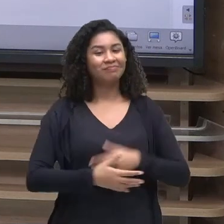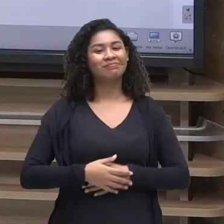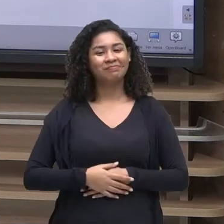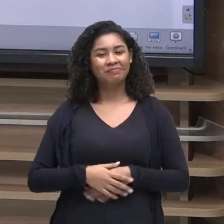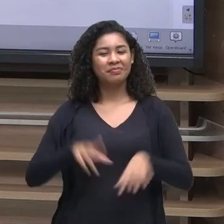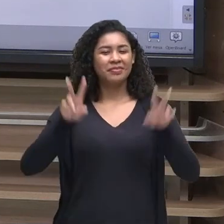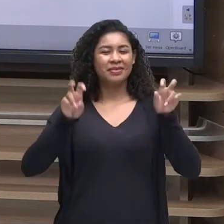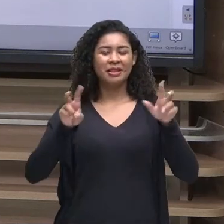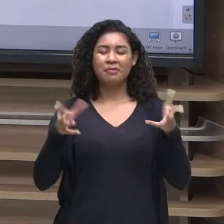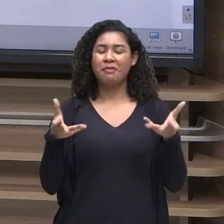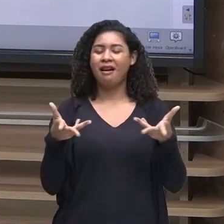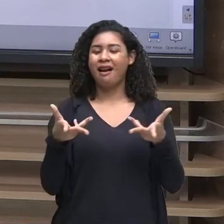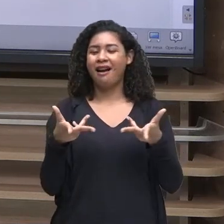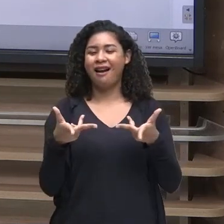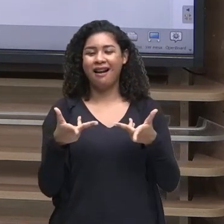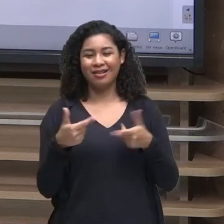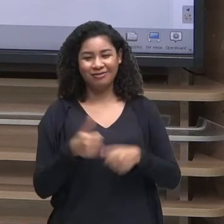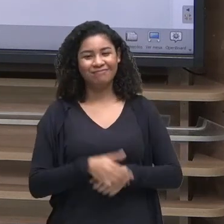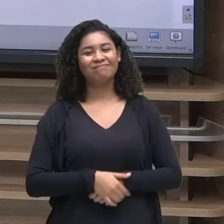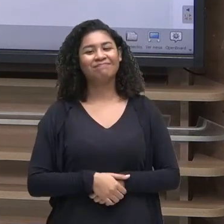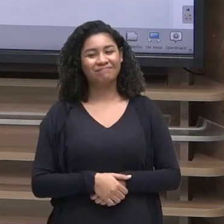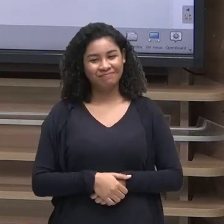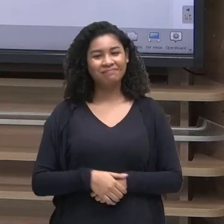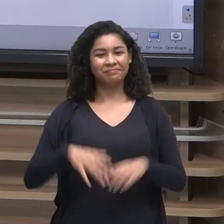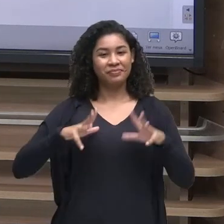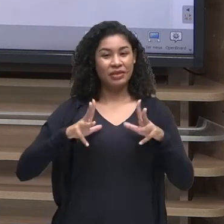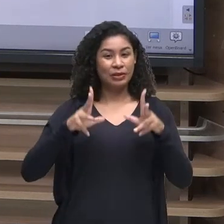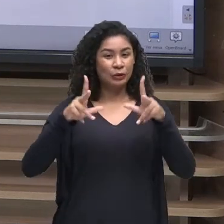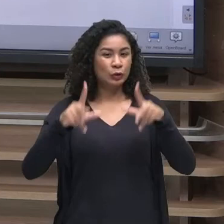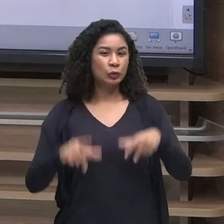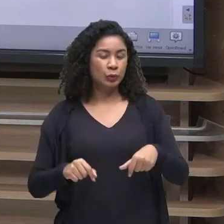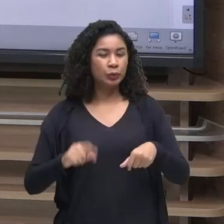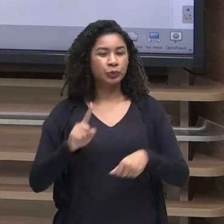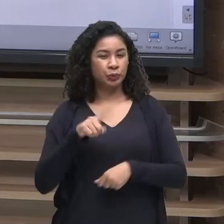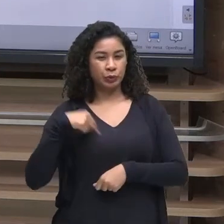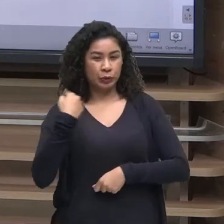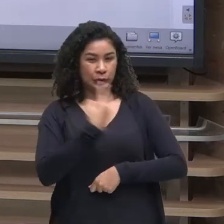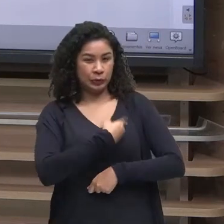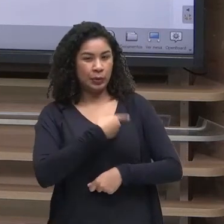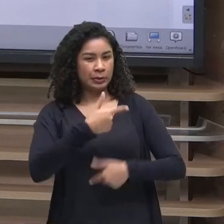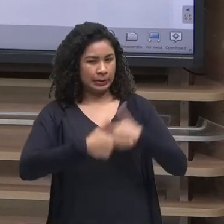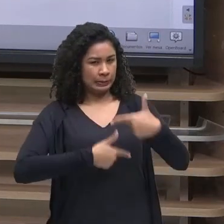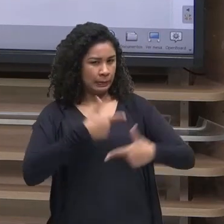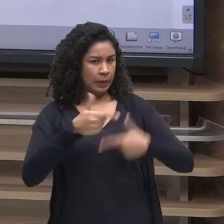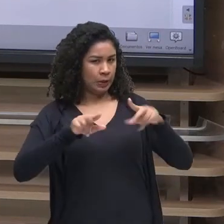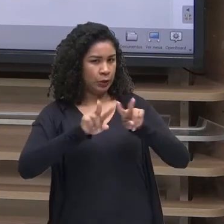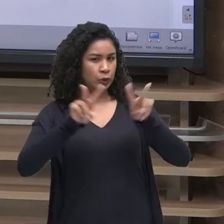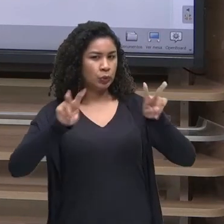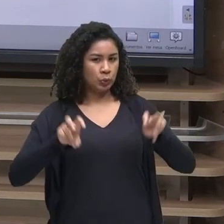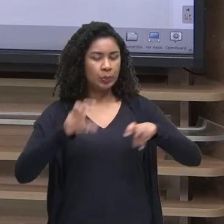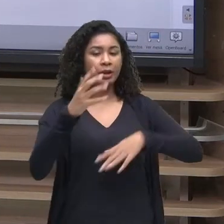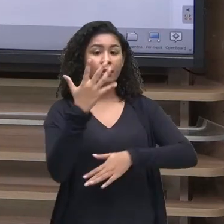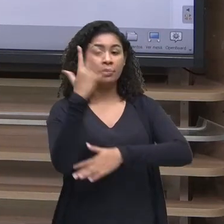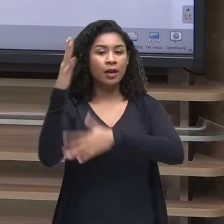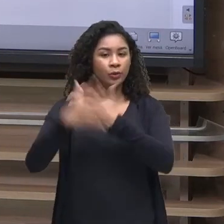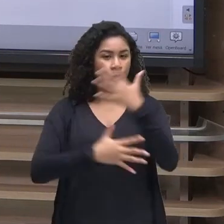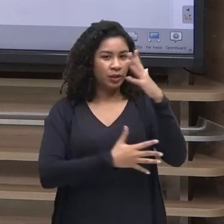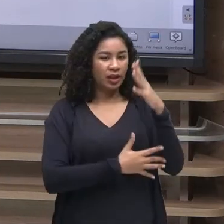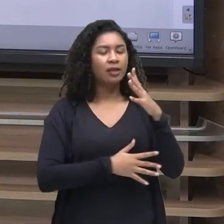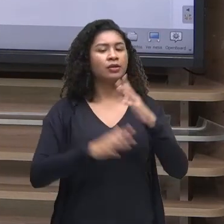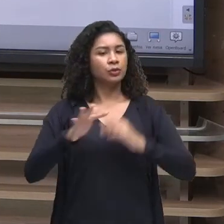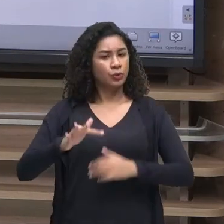é fantástico. Tudo o que fazemos com a natureza nos é cobrado de alguma forma, então